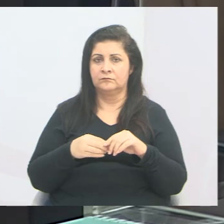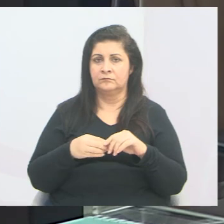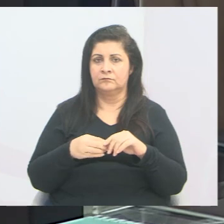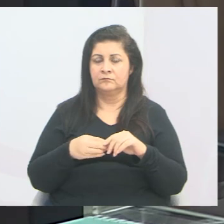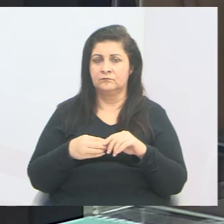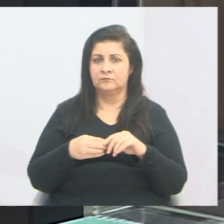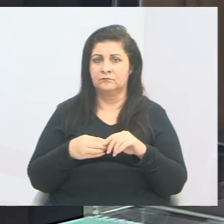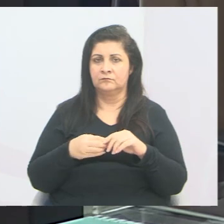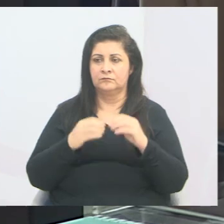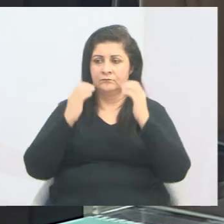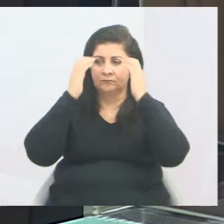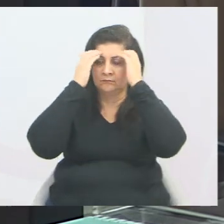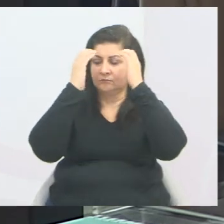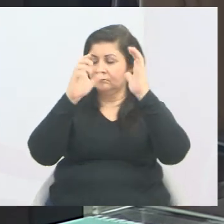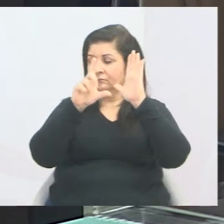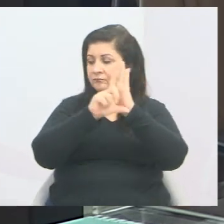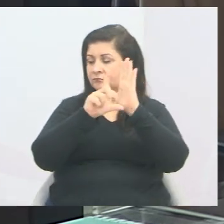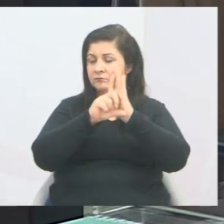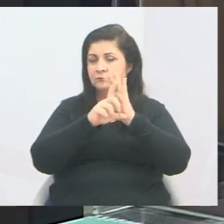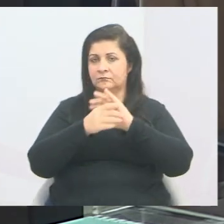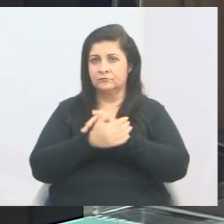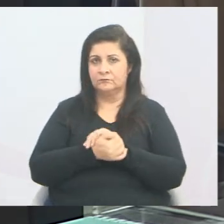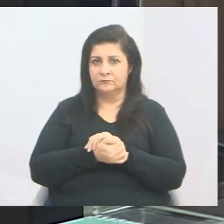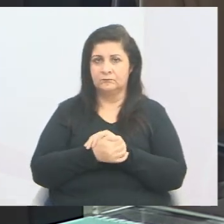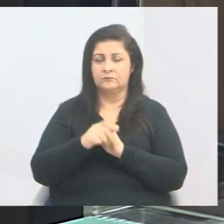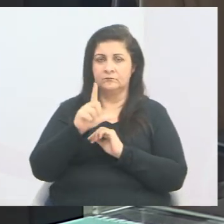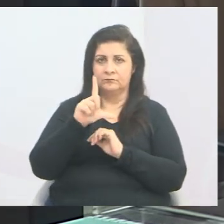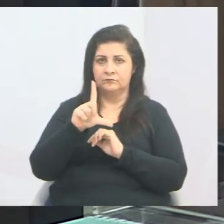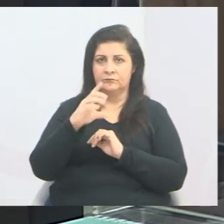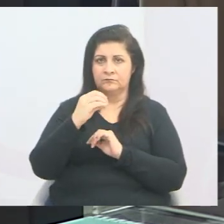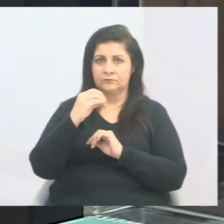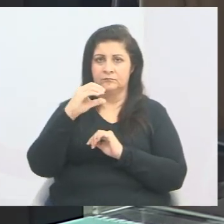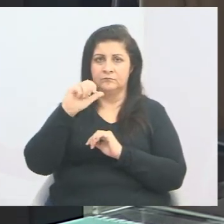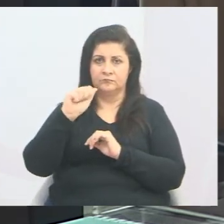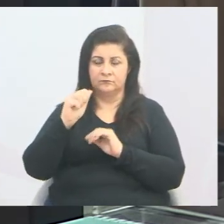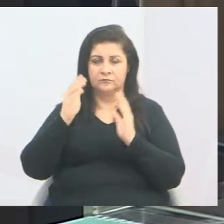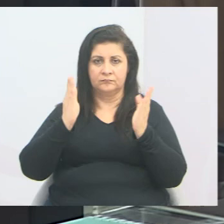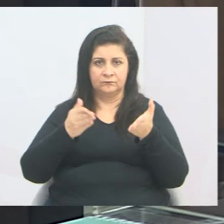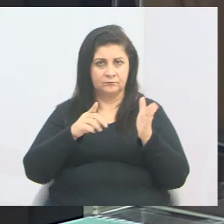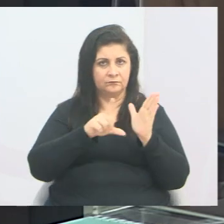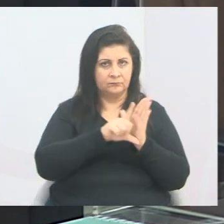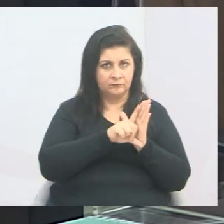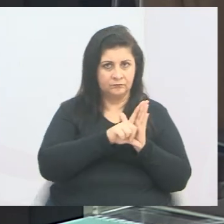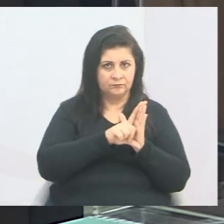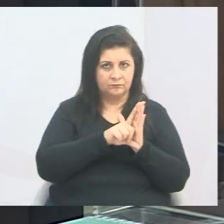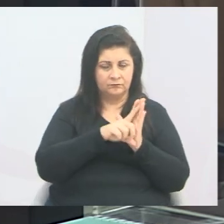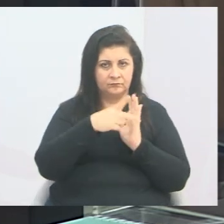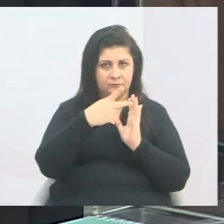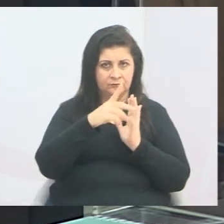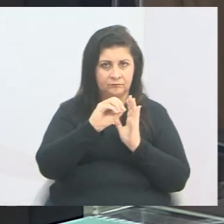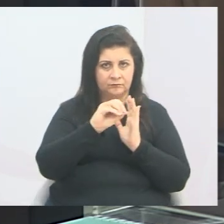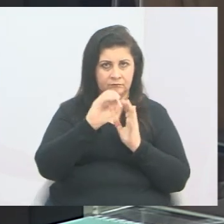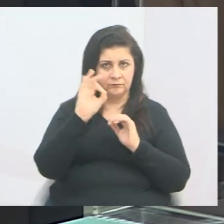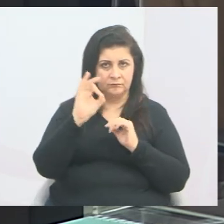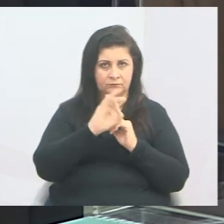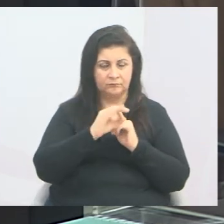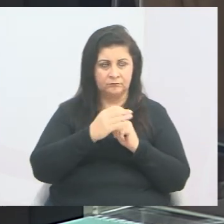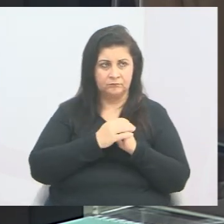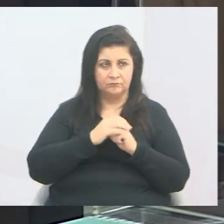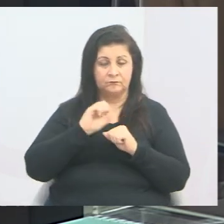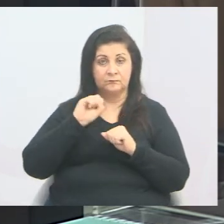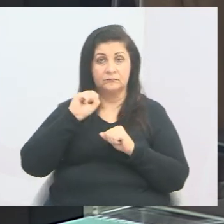uma lei. Então, a própria LOA é uma lei, está lá, 20%.